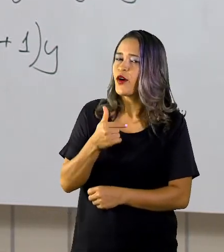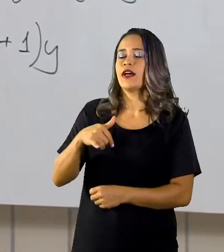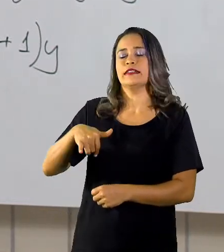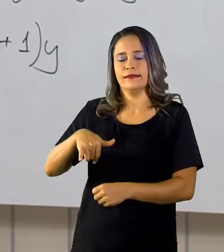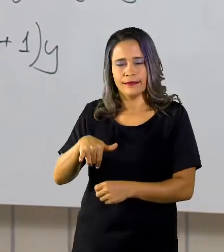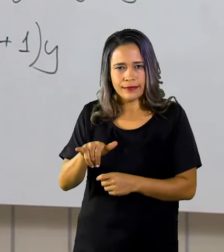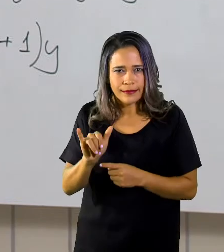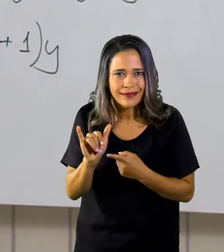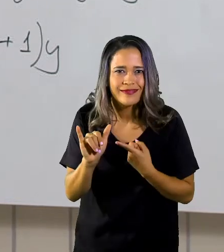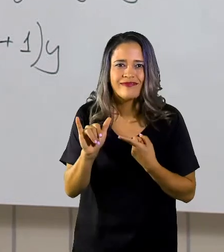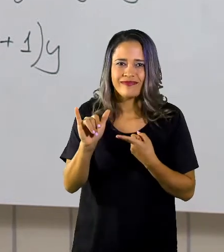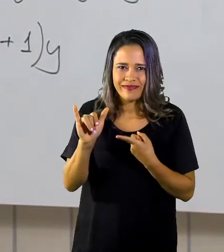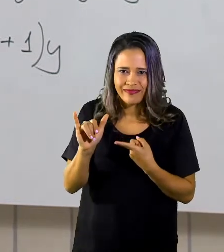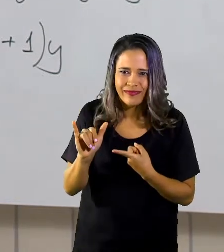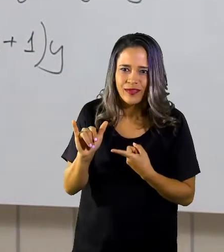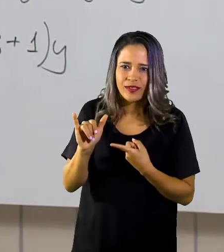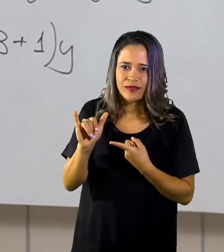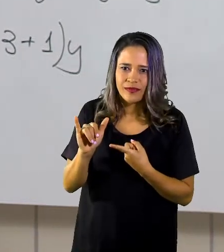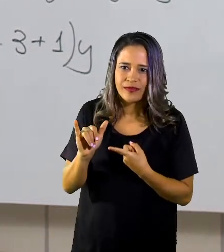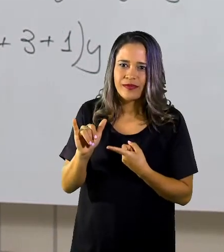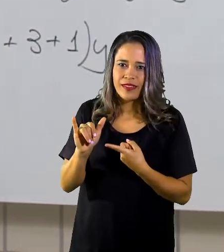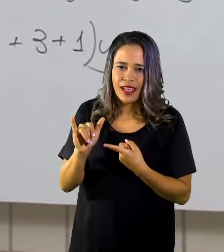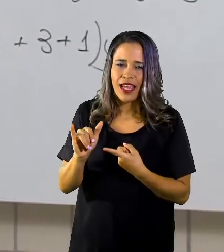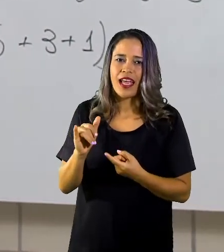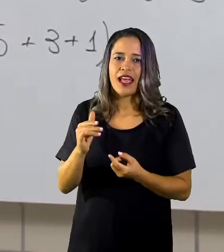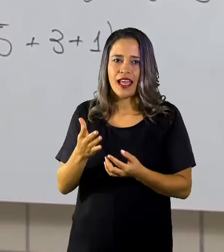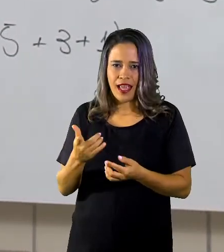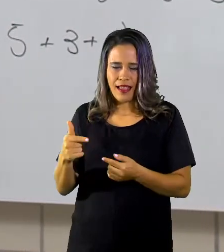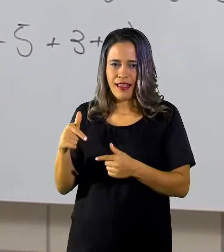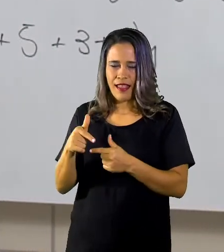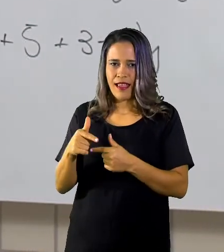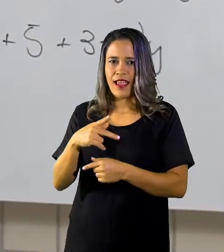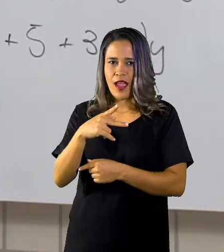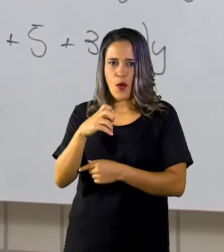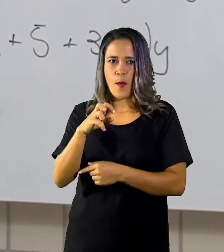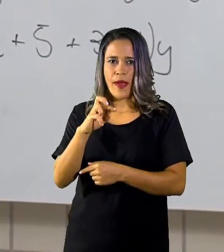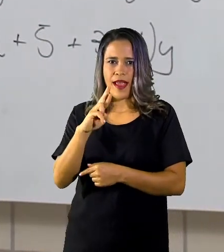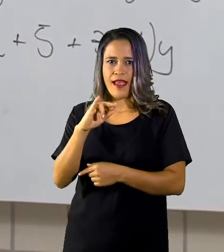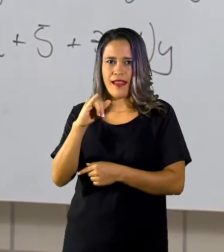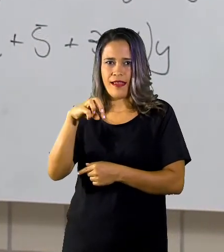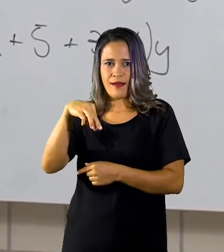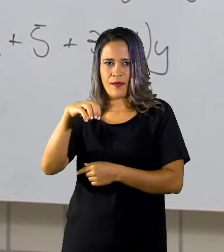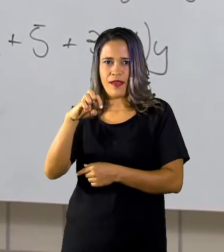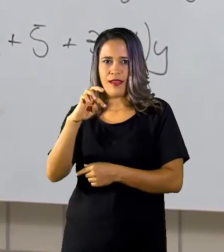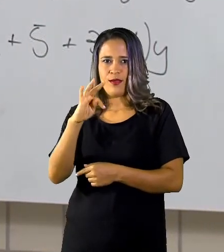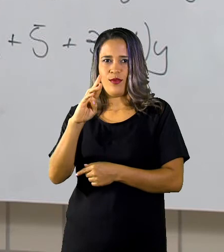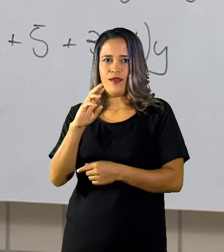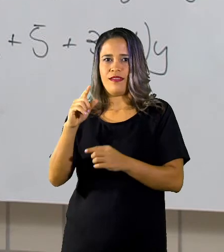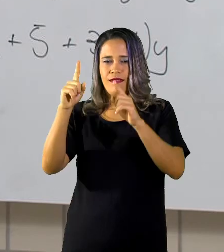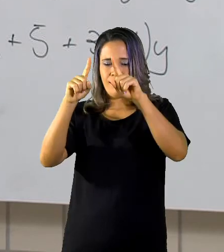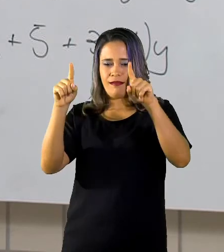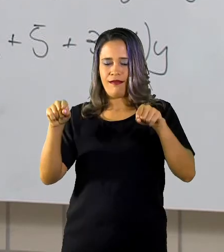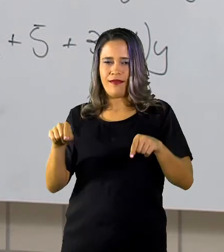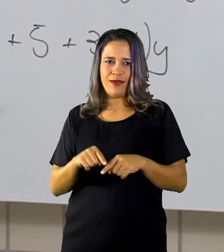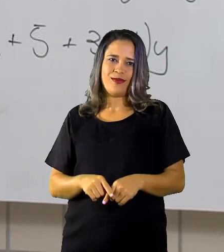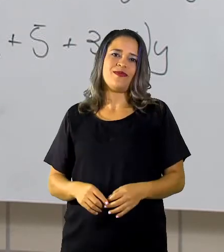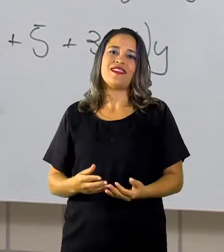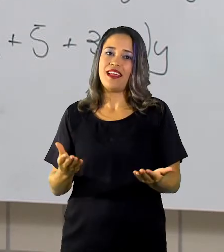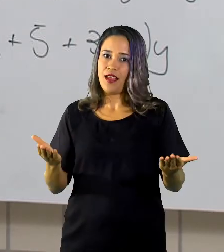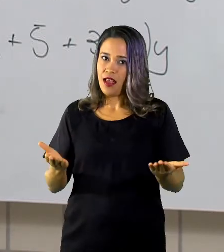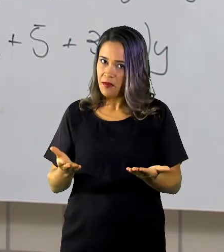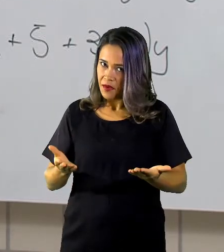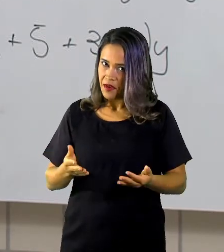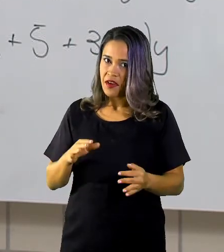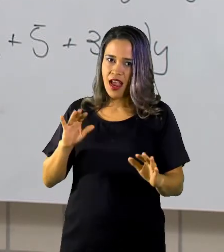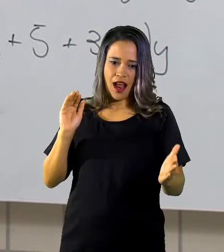22y, que é a medida do perímetro dessa figura. Então, com esse exemplo, nós finalizamos essa primeira aula em